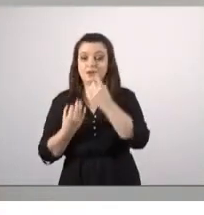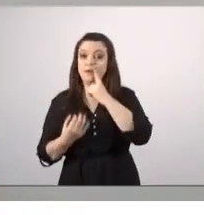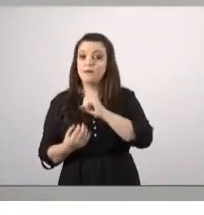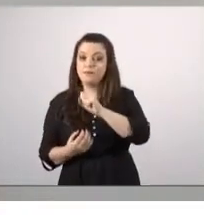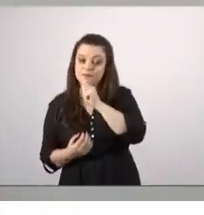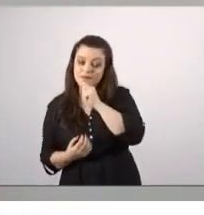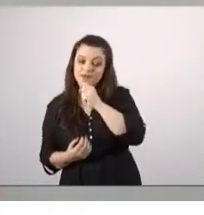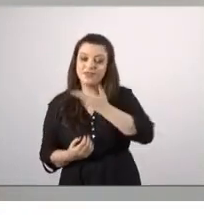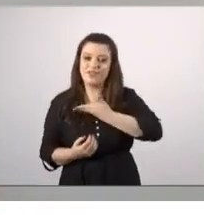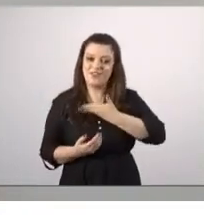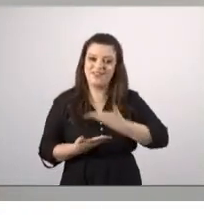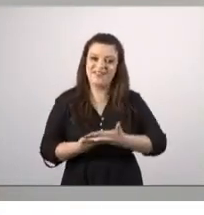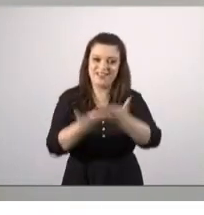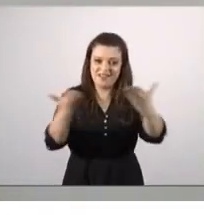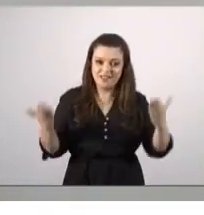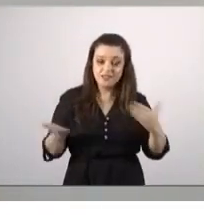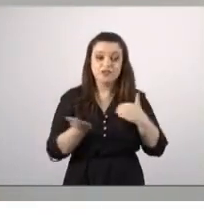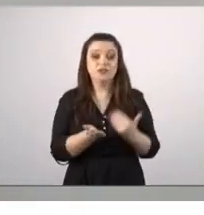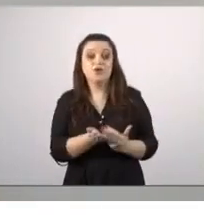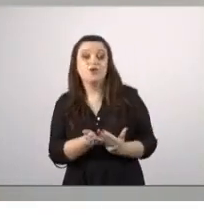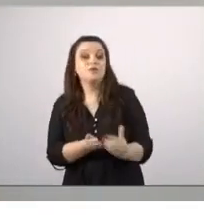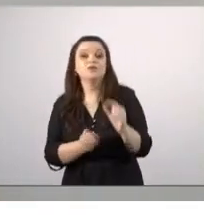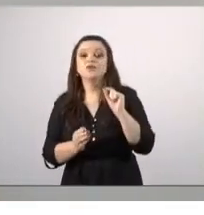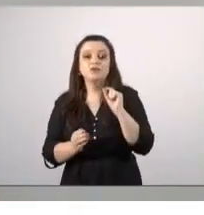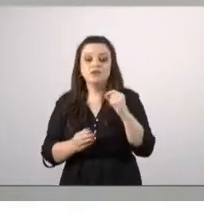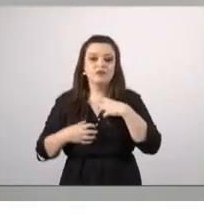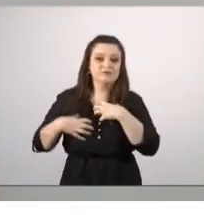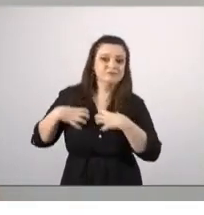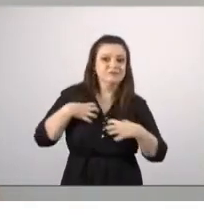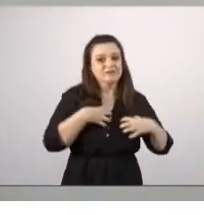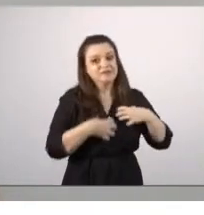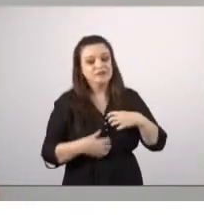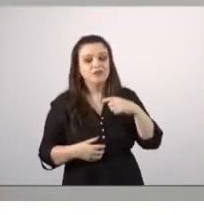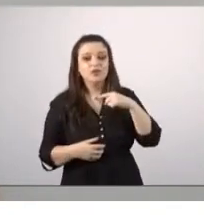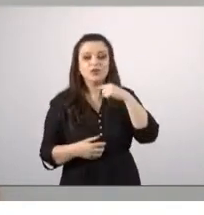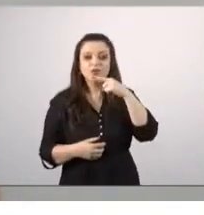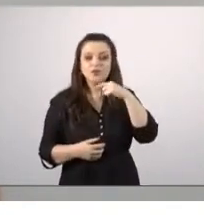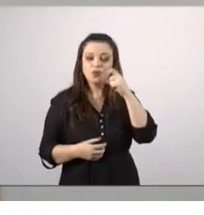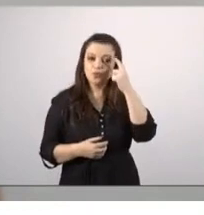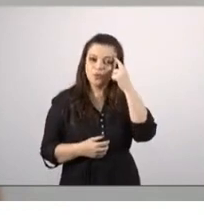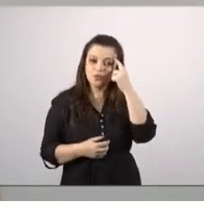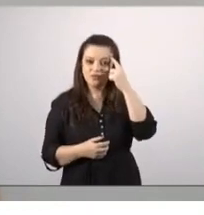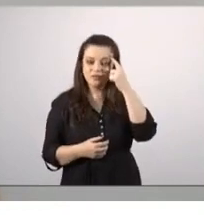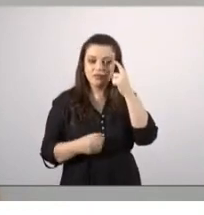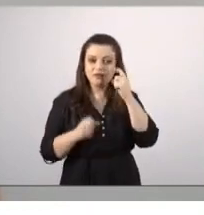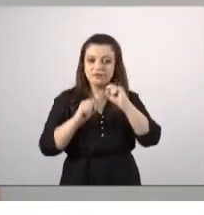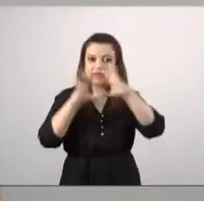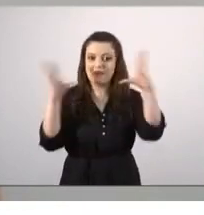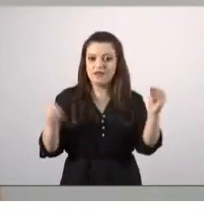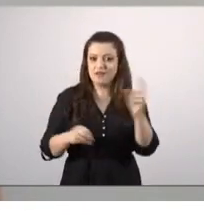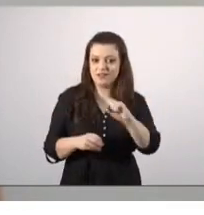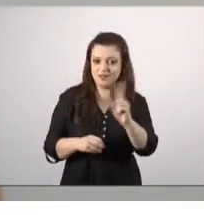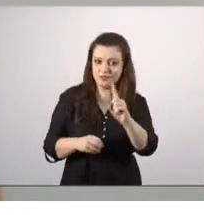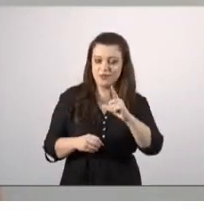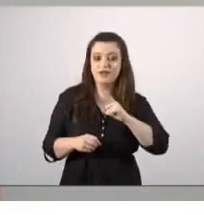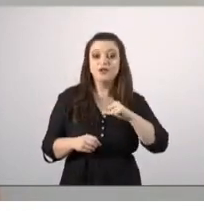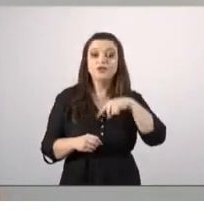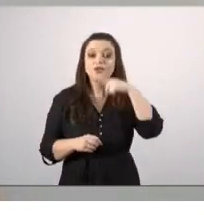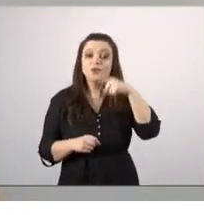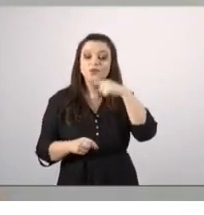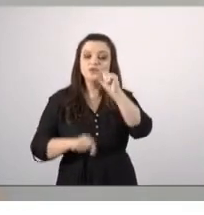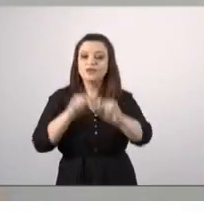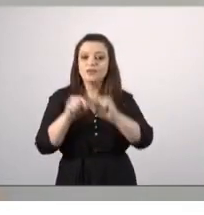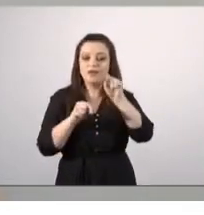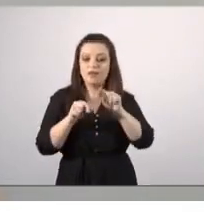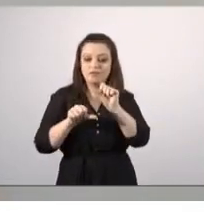uma junção de pensamentos eufóricos e dúvidas não esclarecidas. Uma dessas dúvidas, com certeza, são as transições